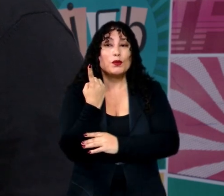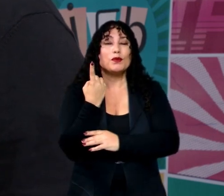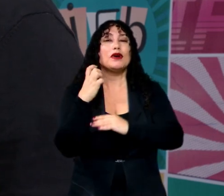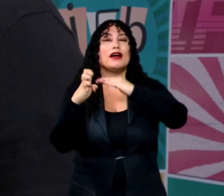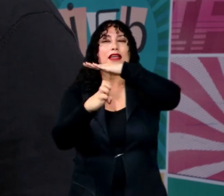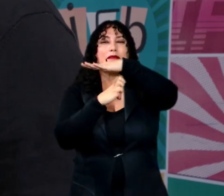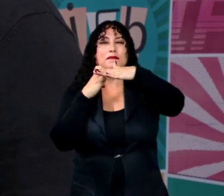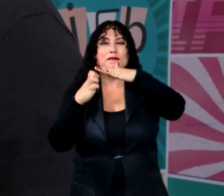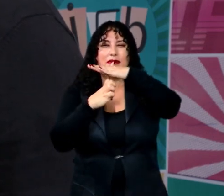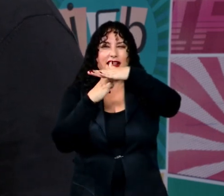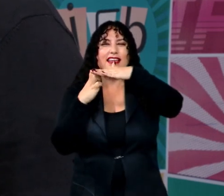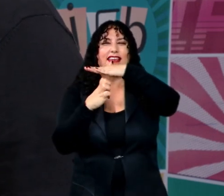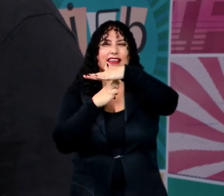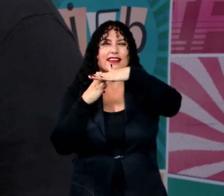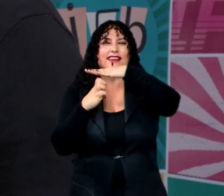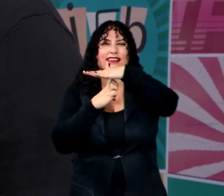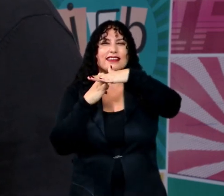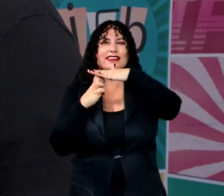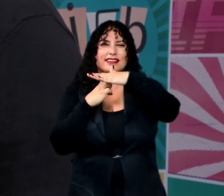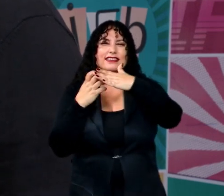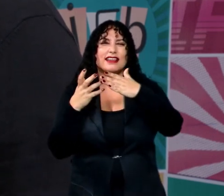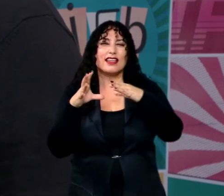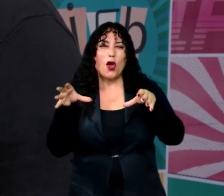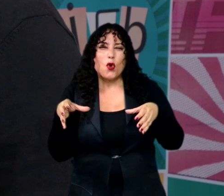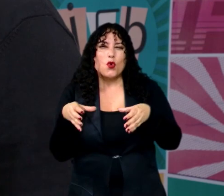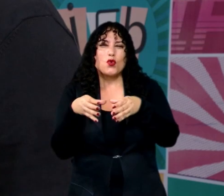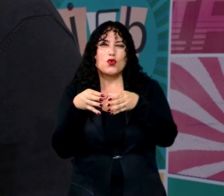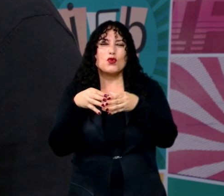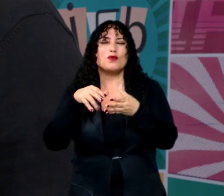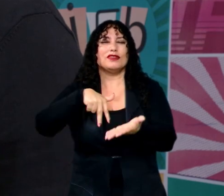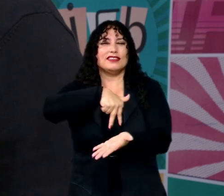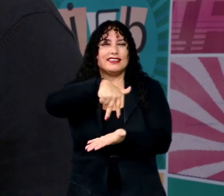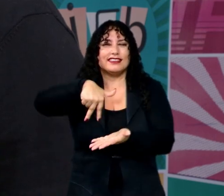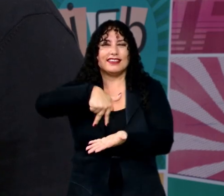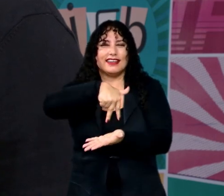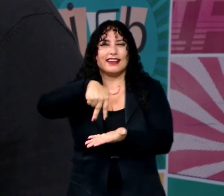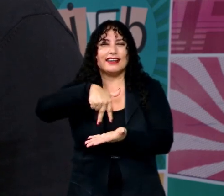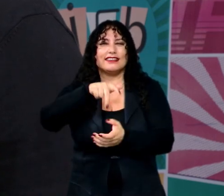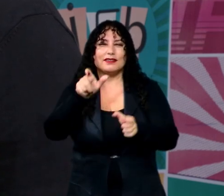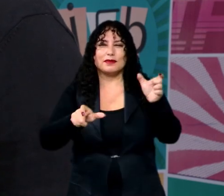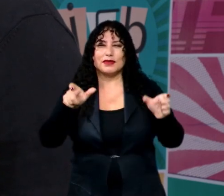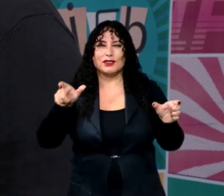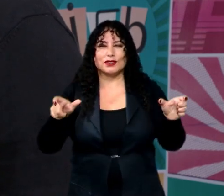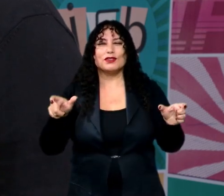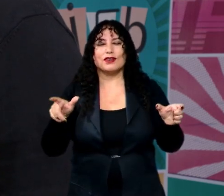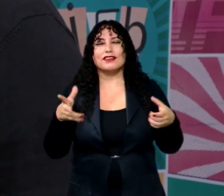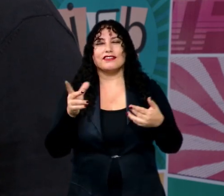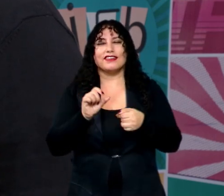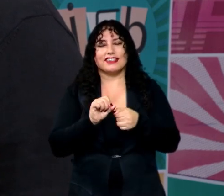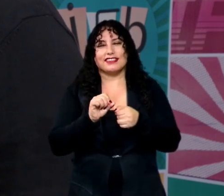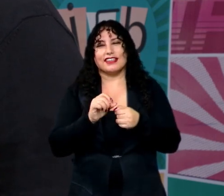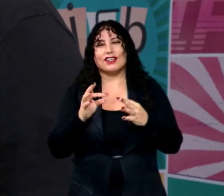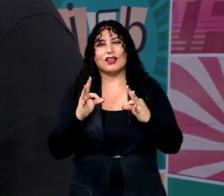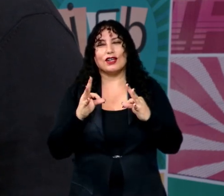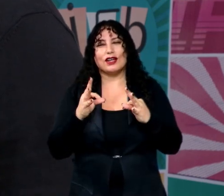empresa júnior, talvez, que seria uma companhia, um grupo de dança para as pessoas poderem fazer